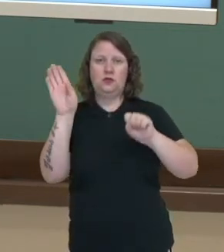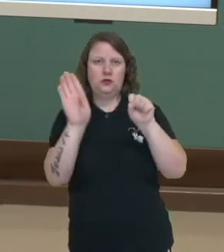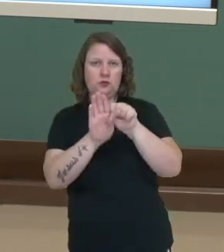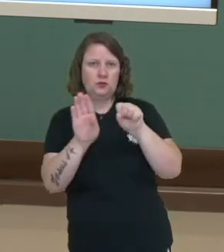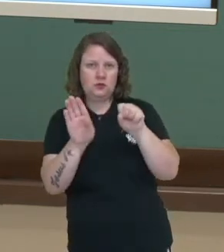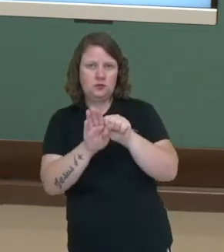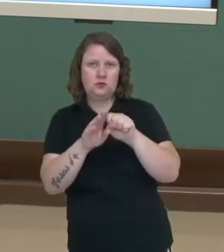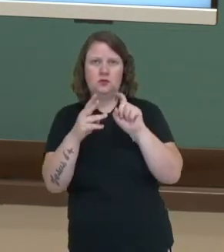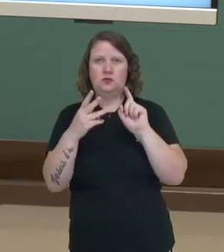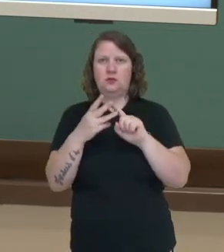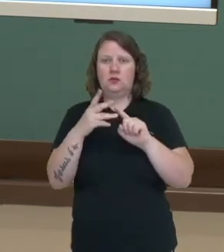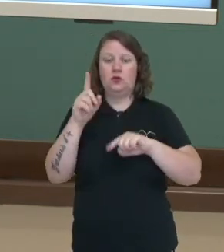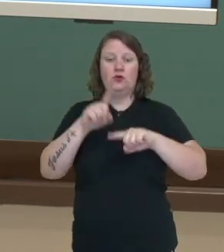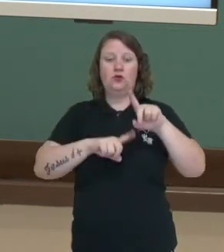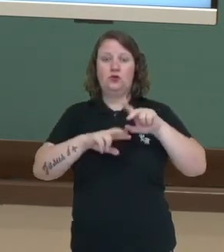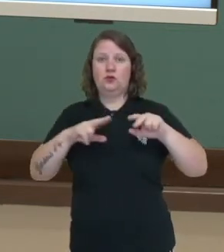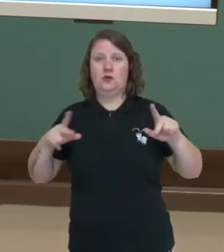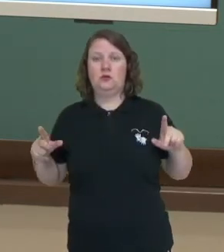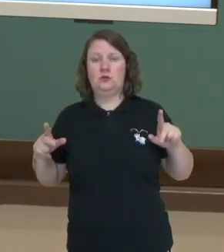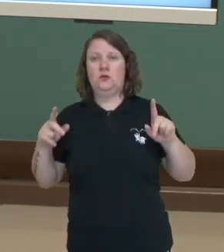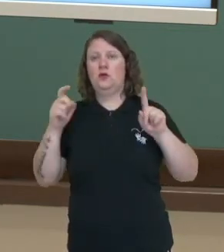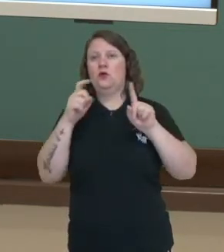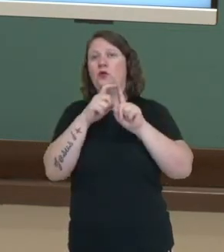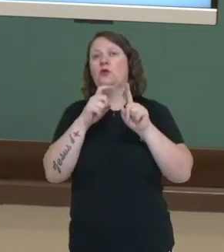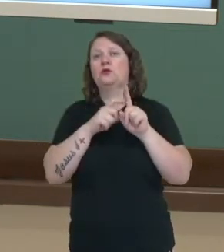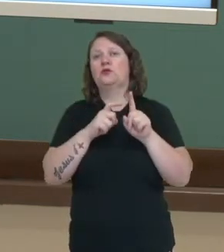objeto é o tipo da função que ela exerce.